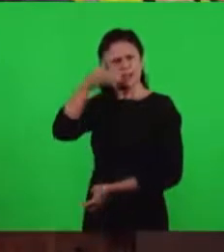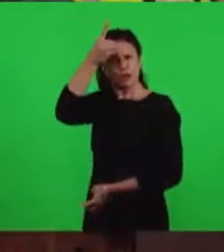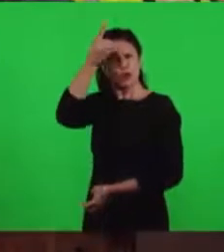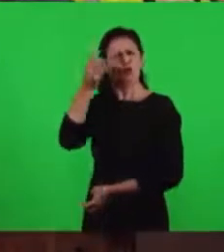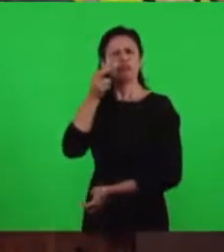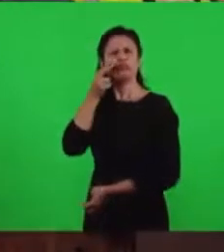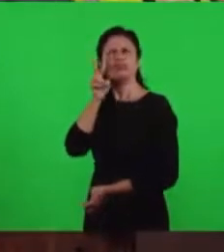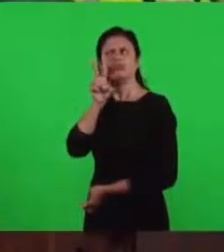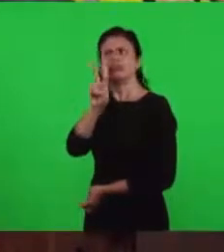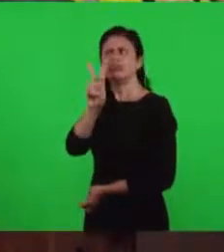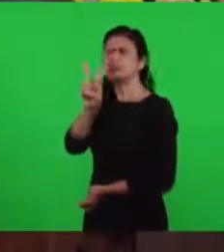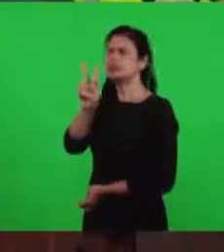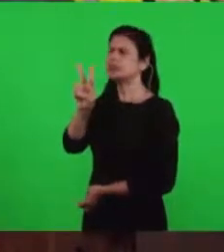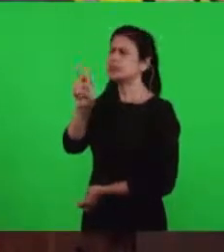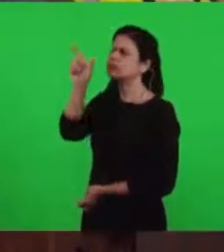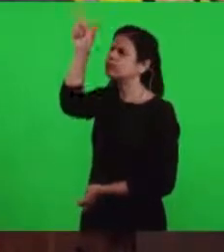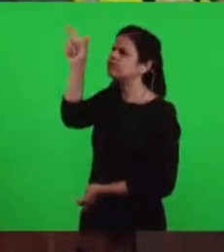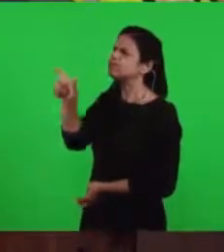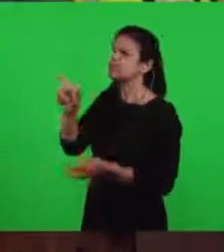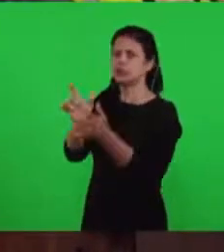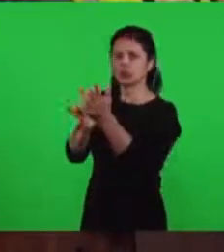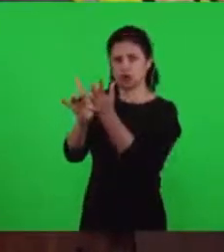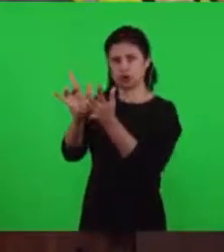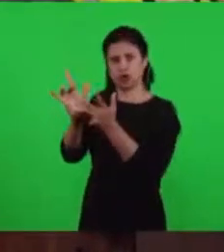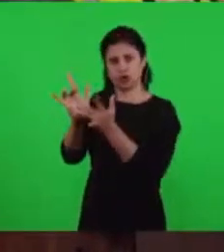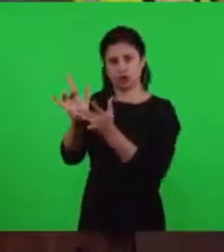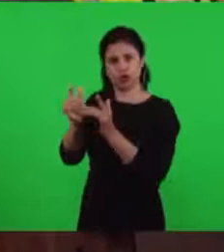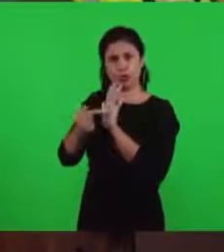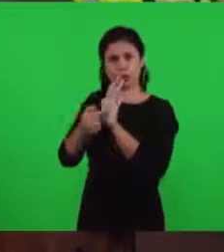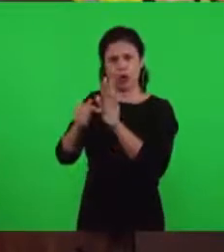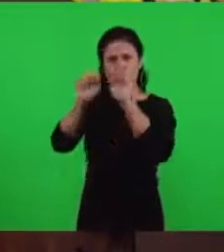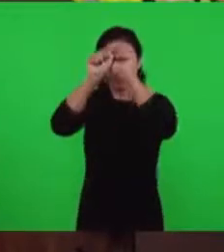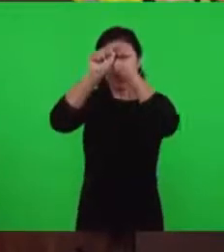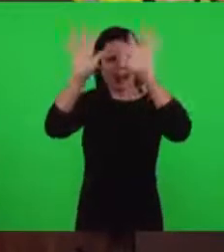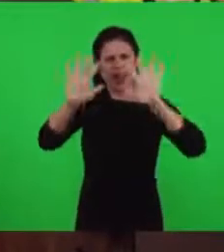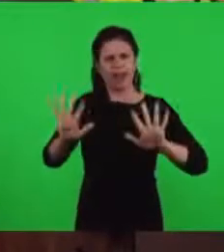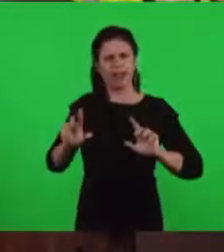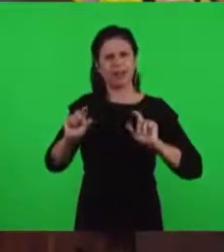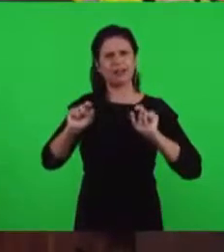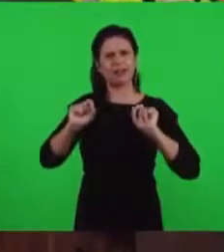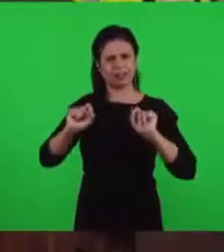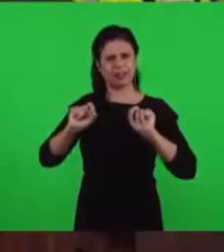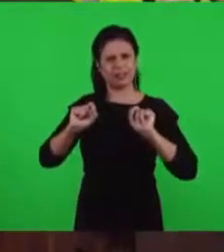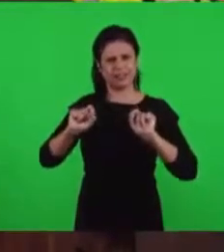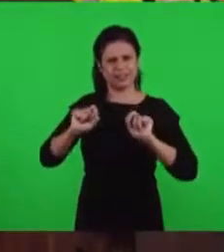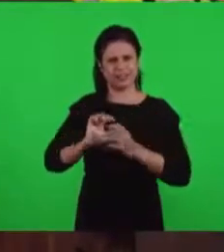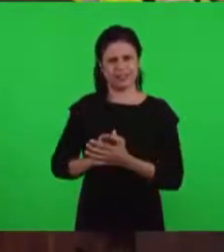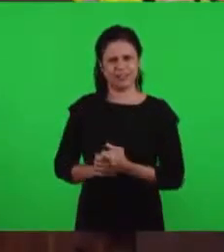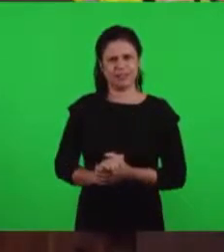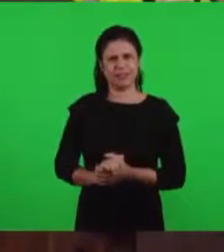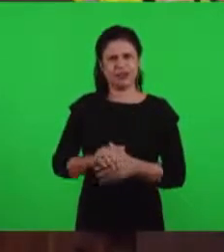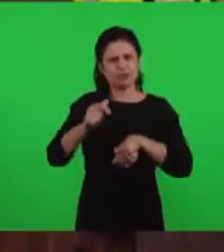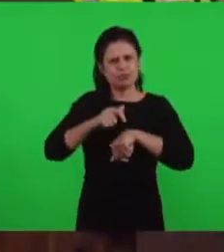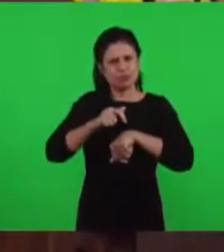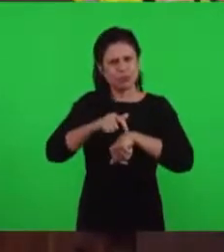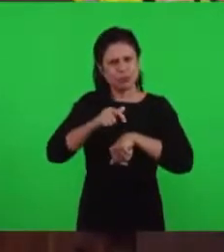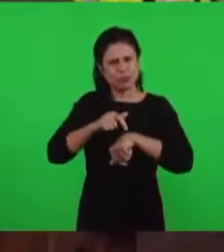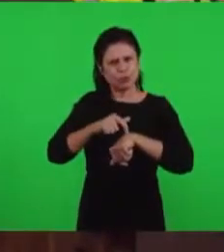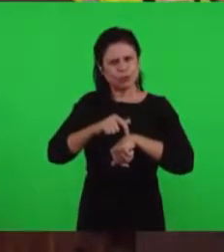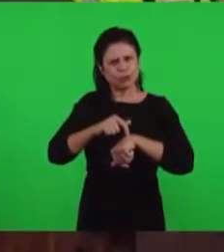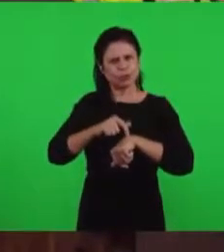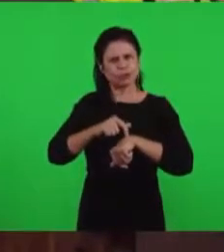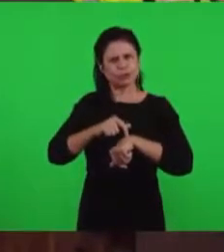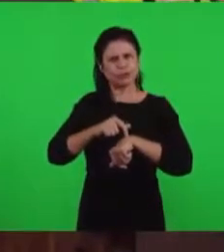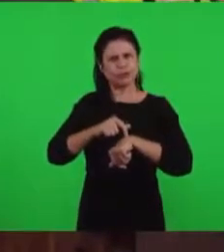a respeito do senhor jesus ela é muito clara quando ele começa a mostrar